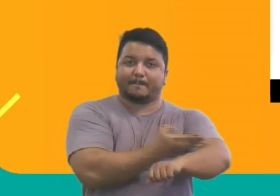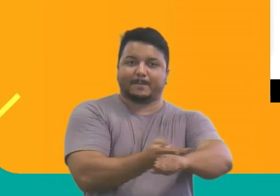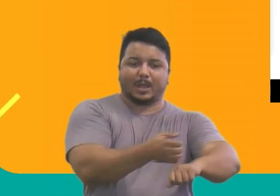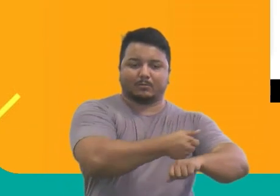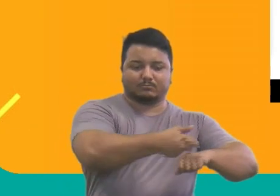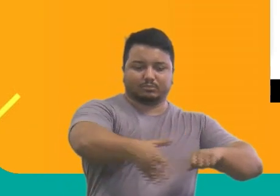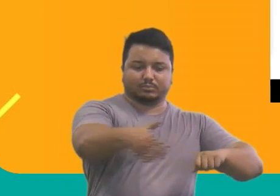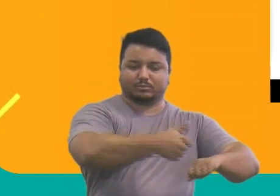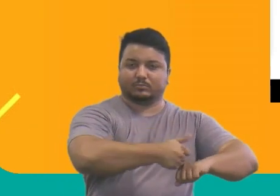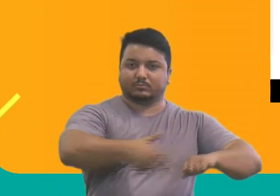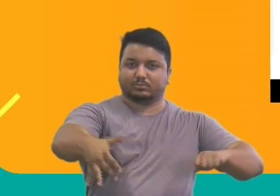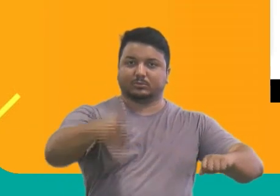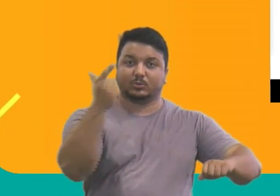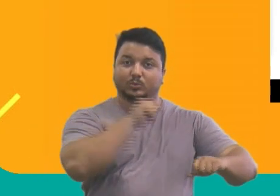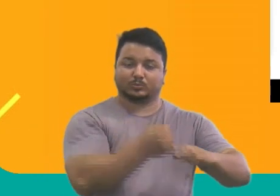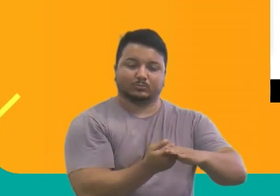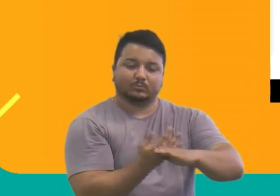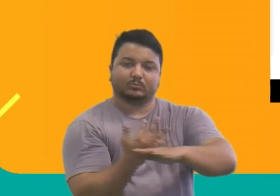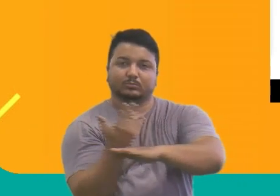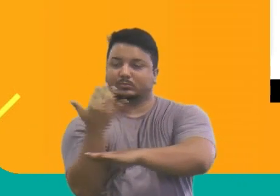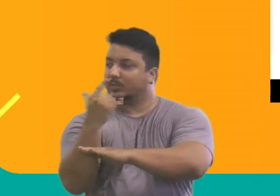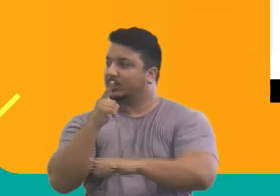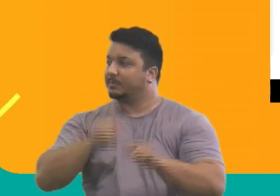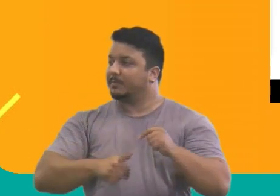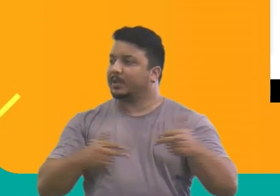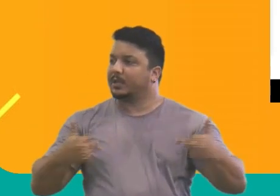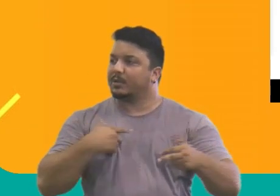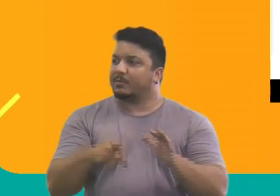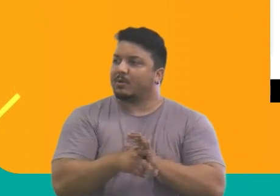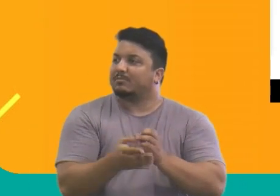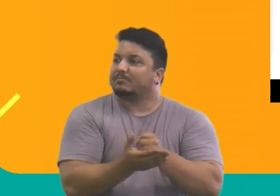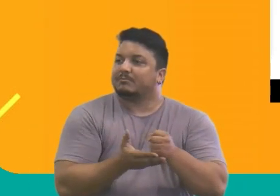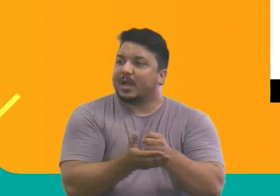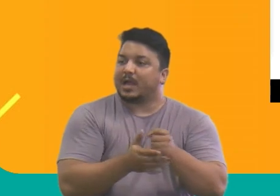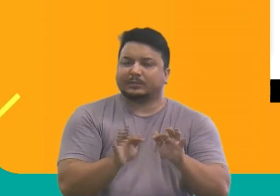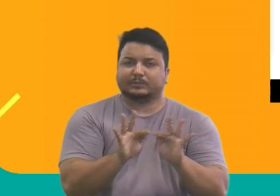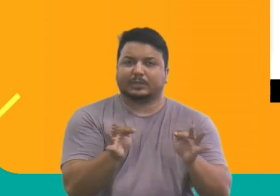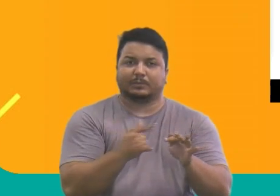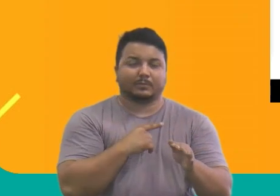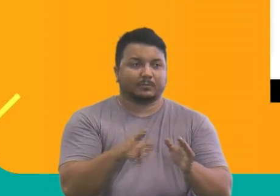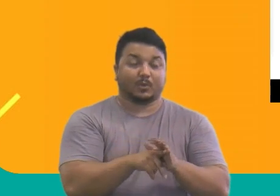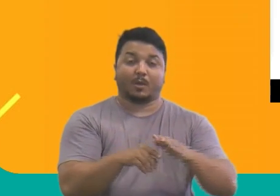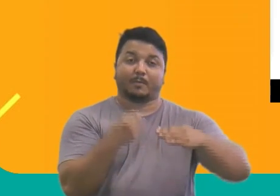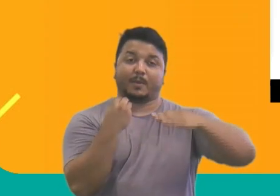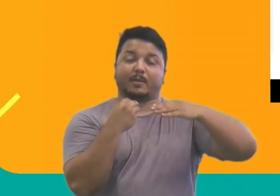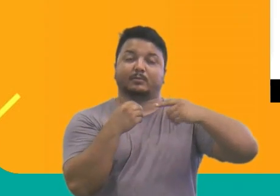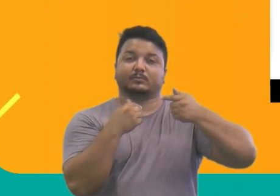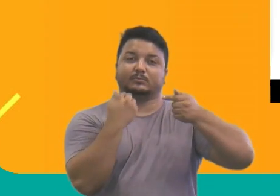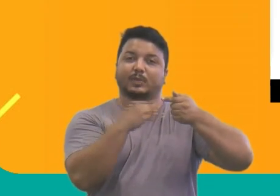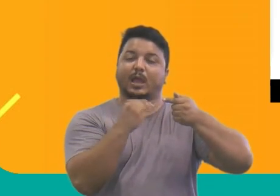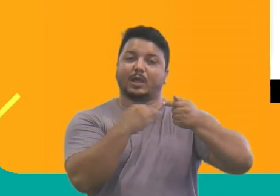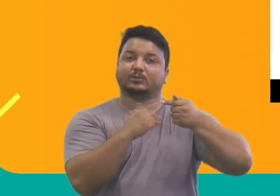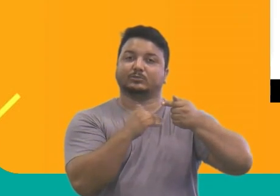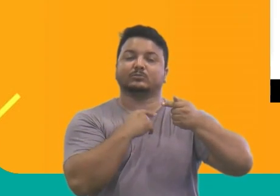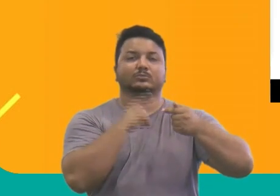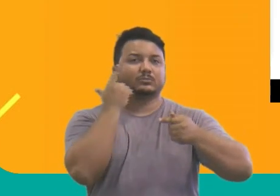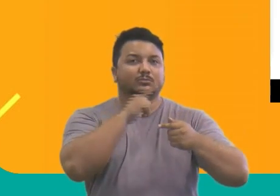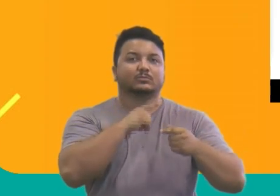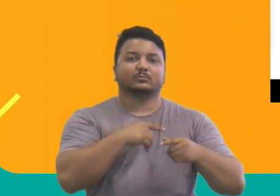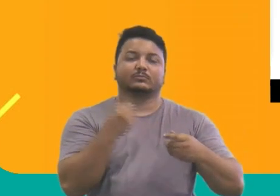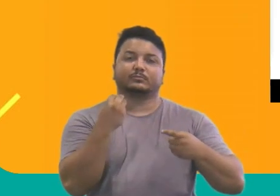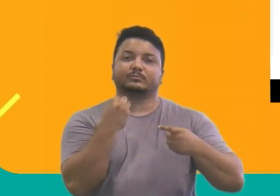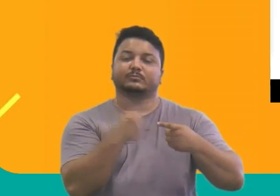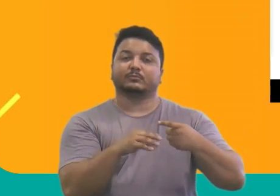para o cultivo agrícola, que tem materiais de caráter básico que são adicionados ao solo para neutralizar sua acidez, corrigindo o pH